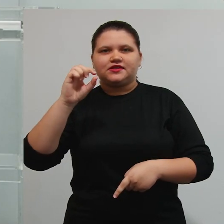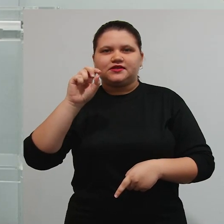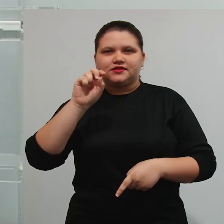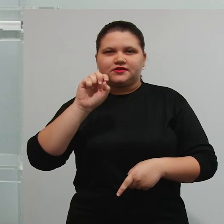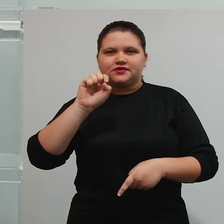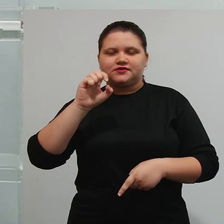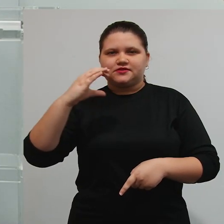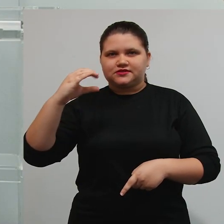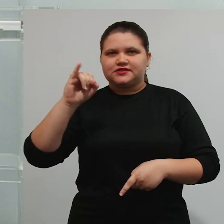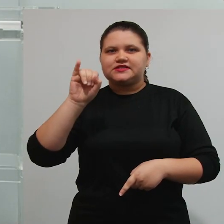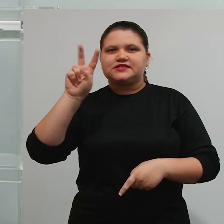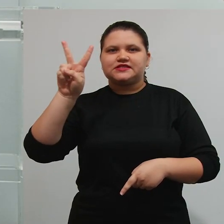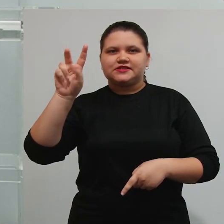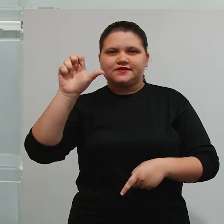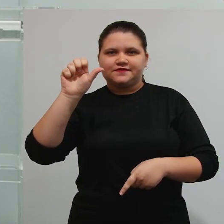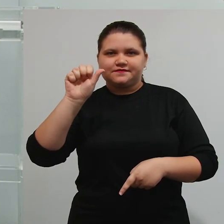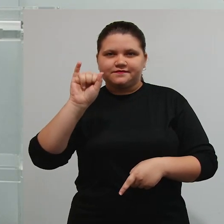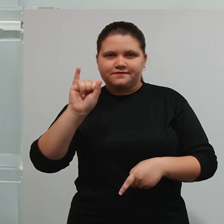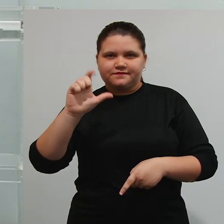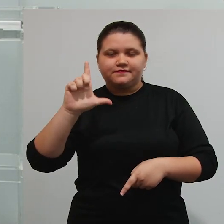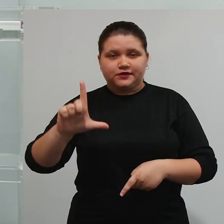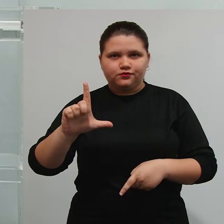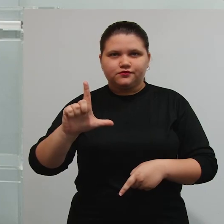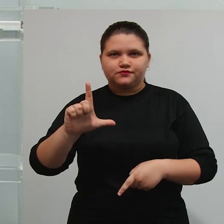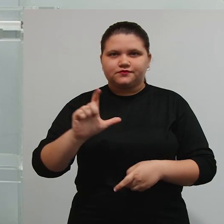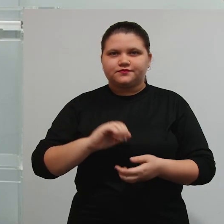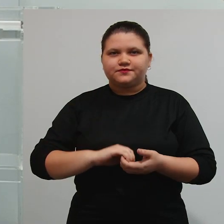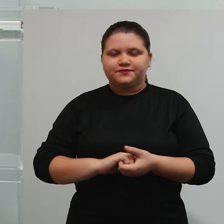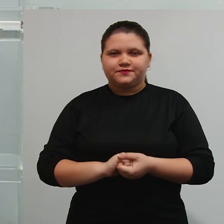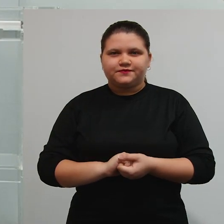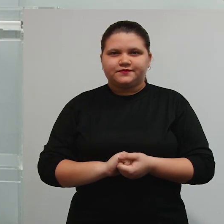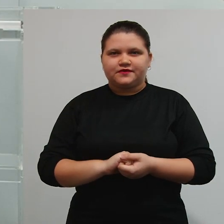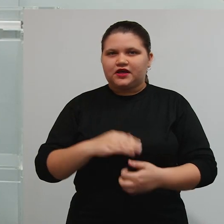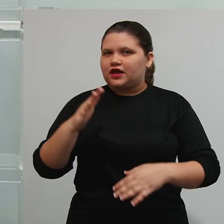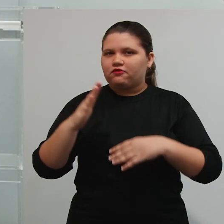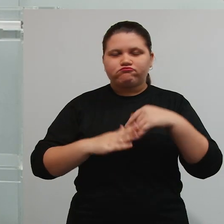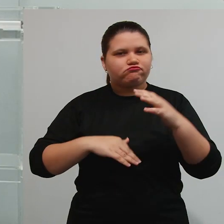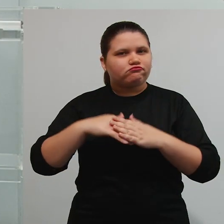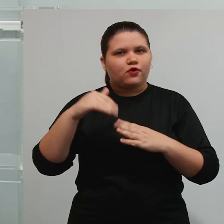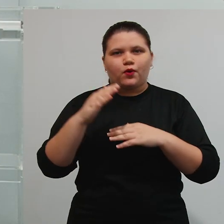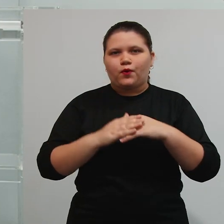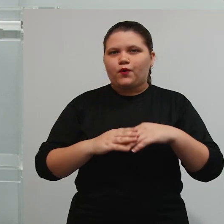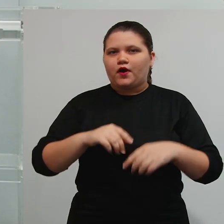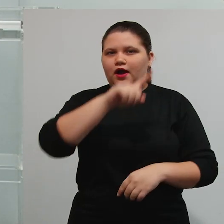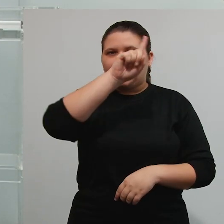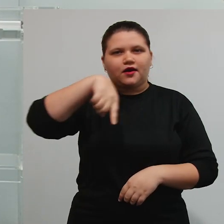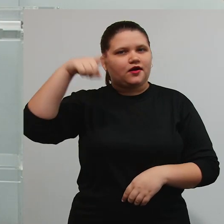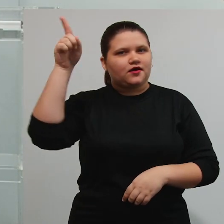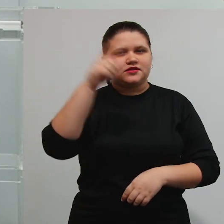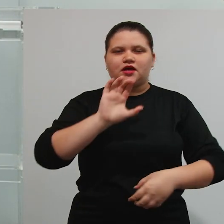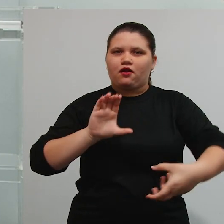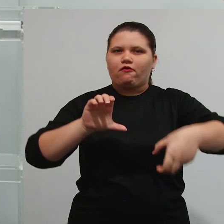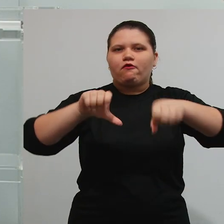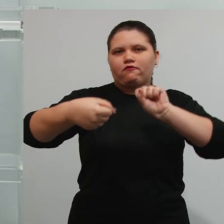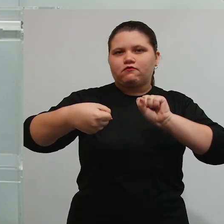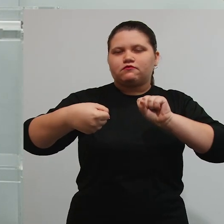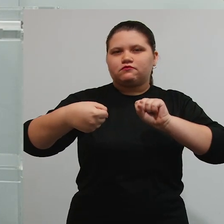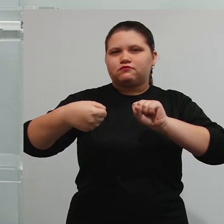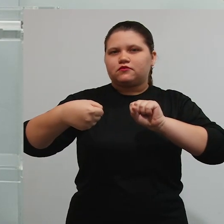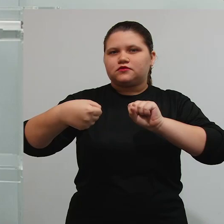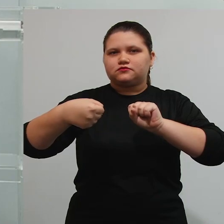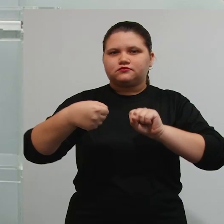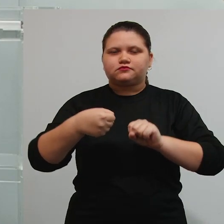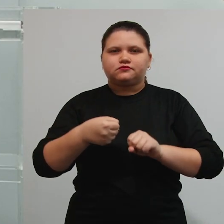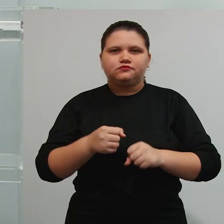uma especialização ou qualquer certificado, a partir da apresentação de um trabalho científico, e esse trabalho científico